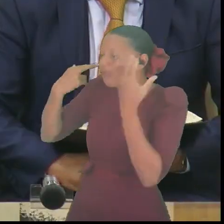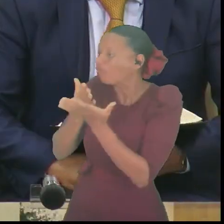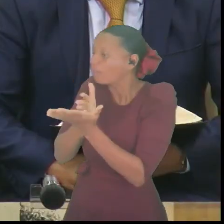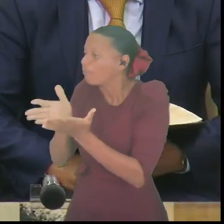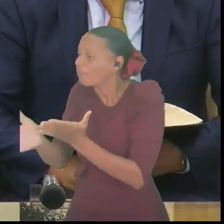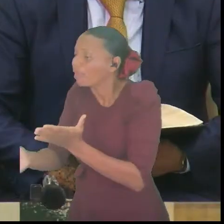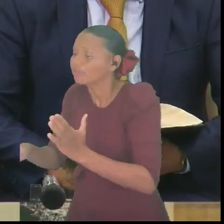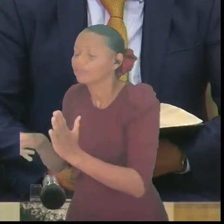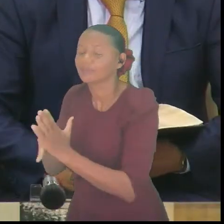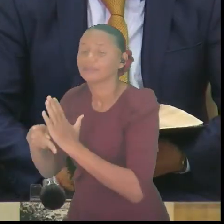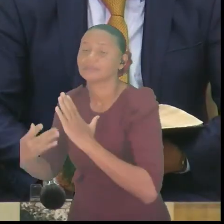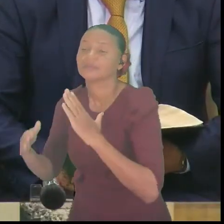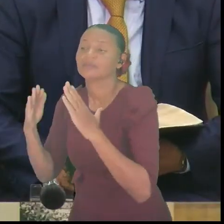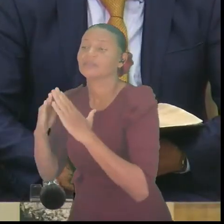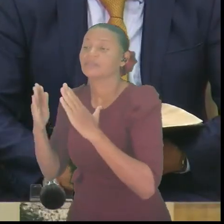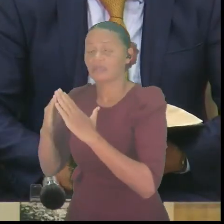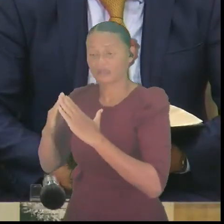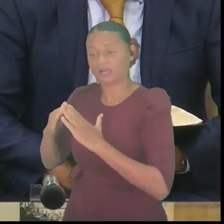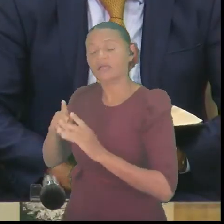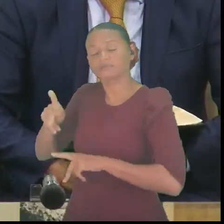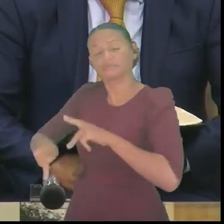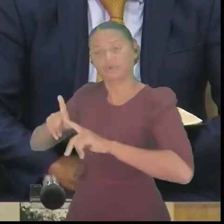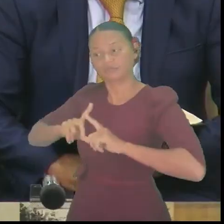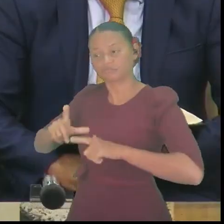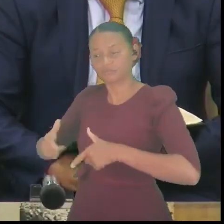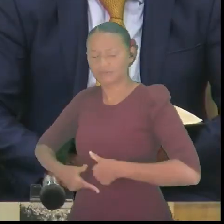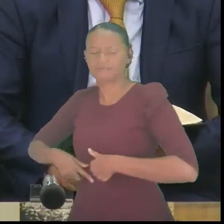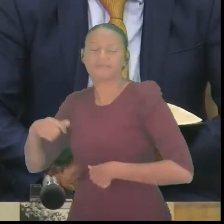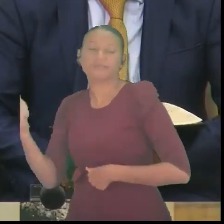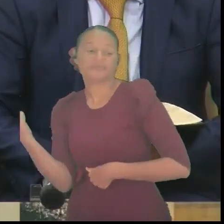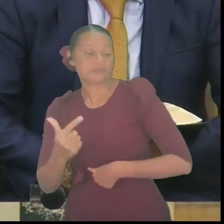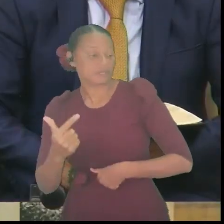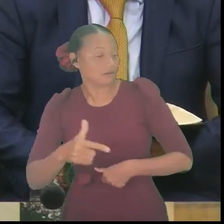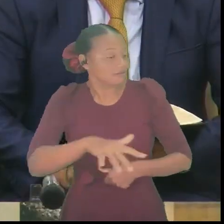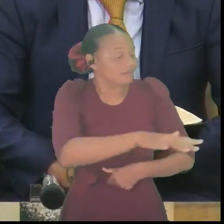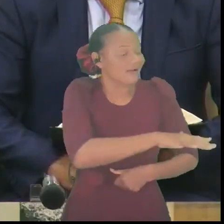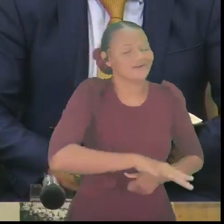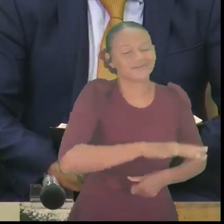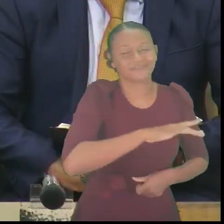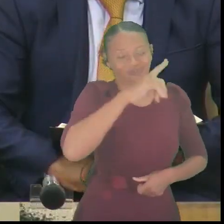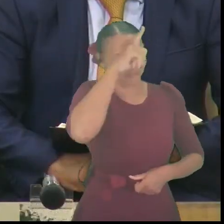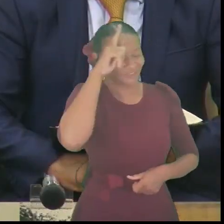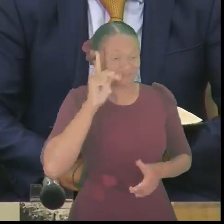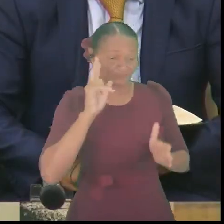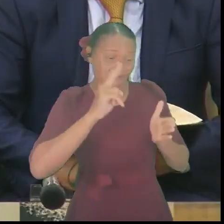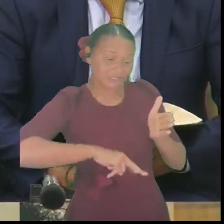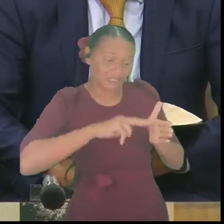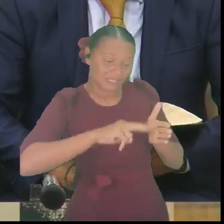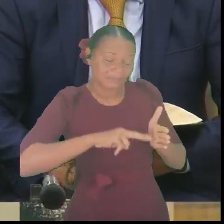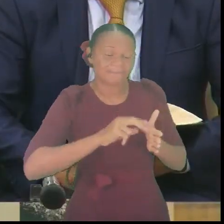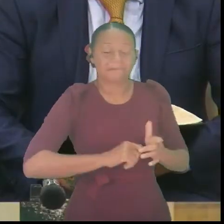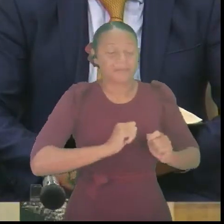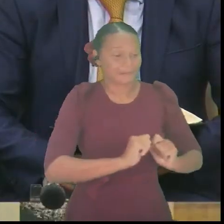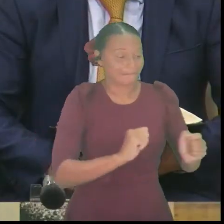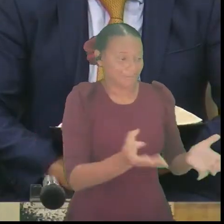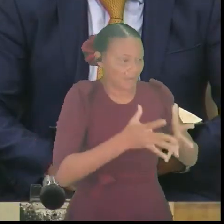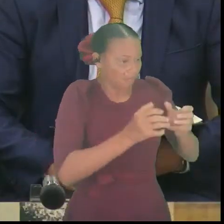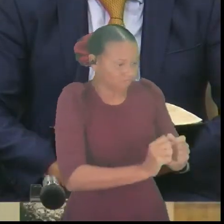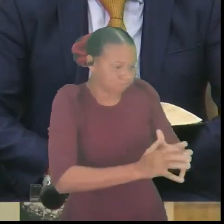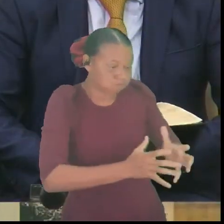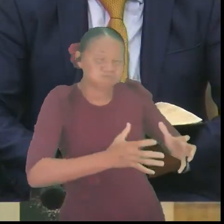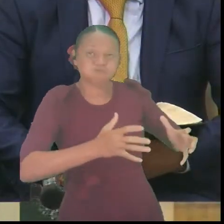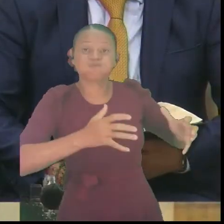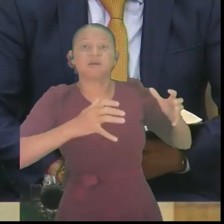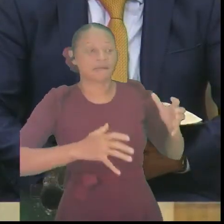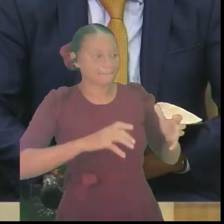da casa de Israel, mas da segunda vez ele fez na terra gentílica. Se você ler a primeira multiplicação, você vai perceber